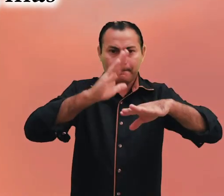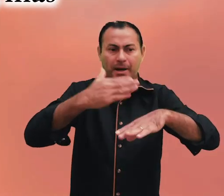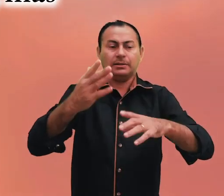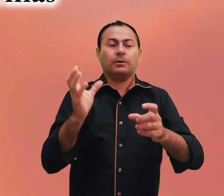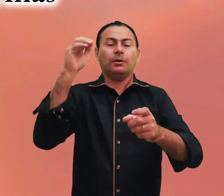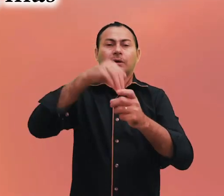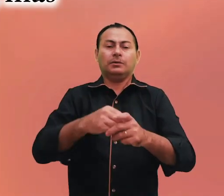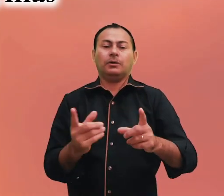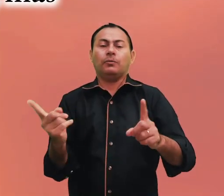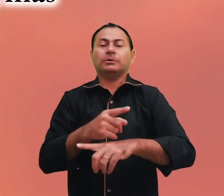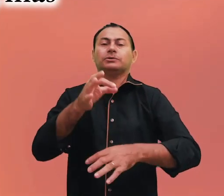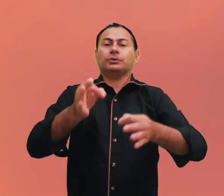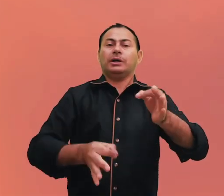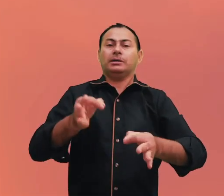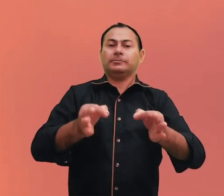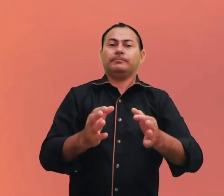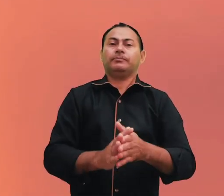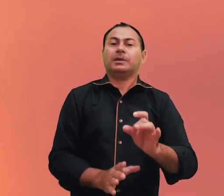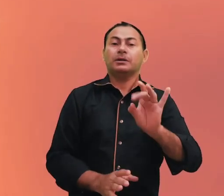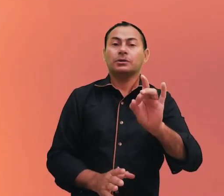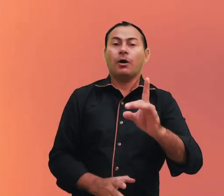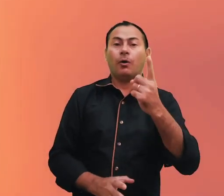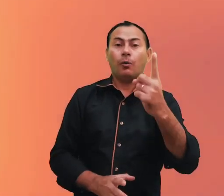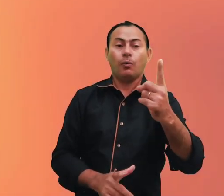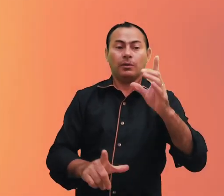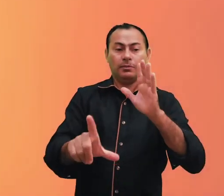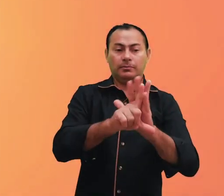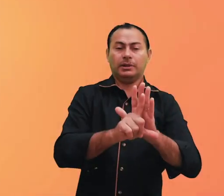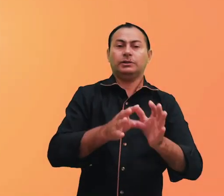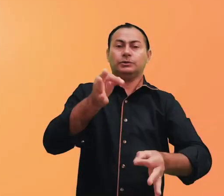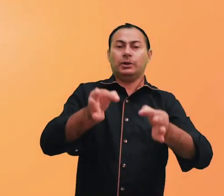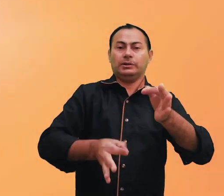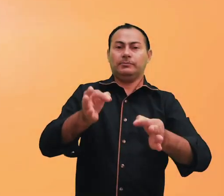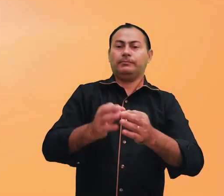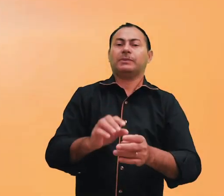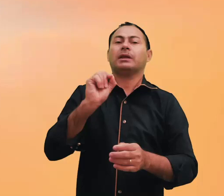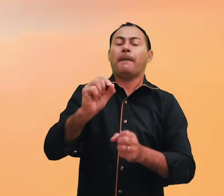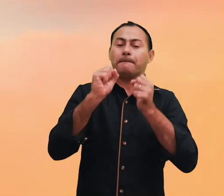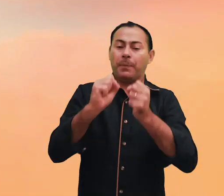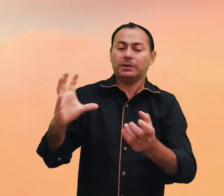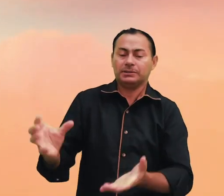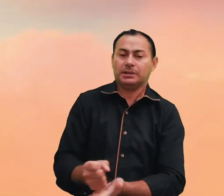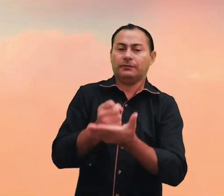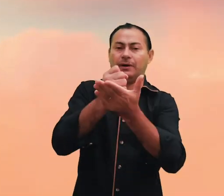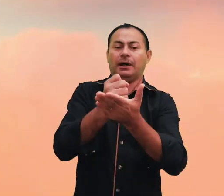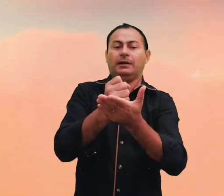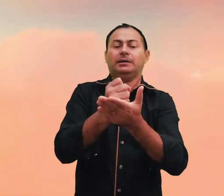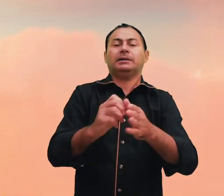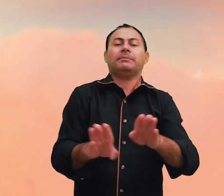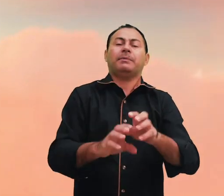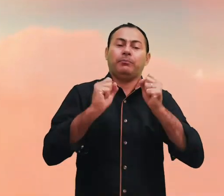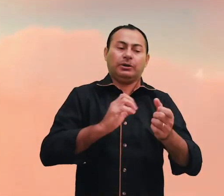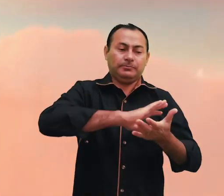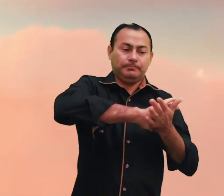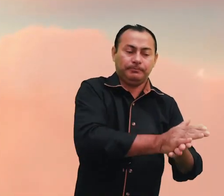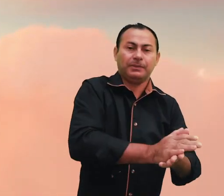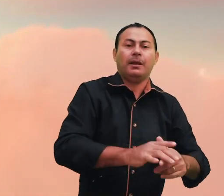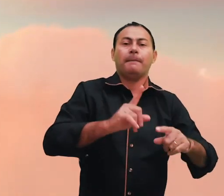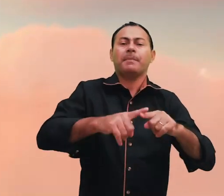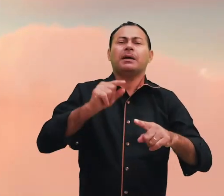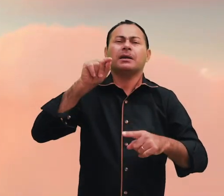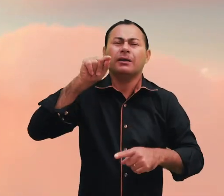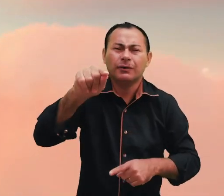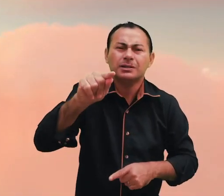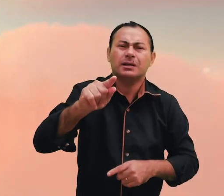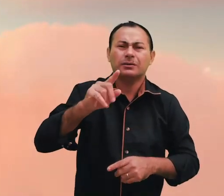está se colocando como juiz. Há apenas um legislador e juiz, aquele que pode salvar e destruir. Mas quem é